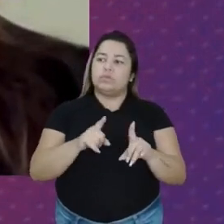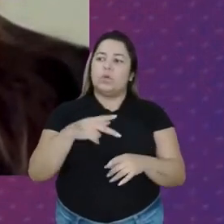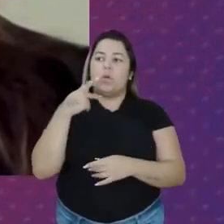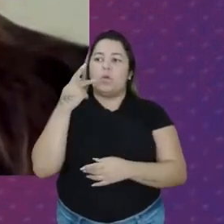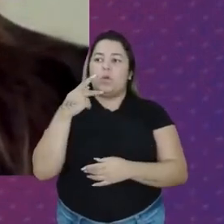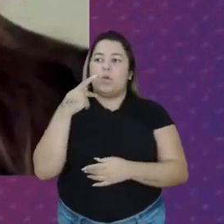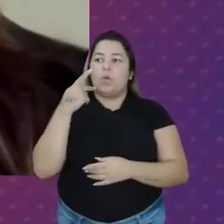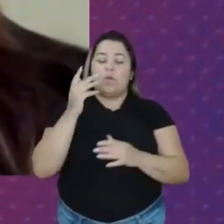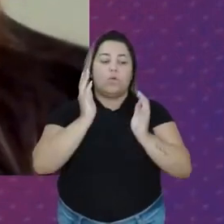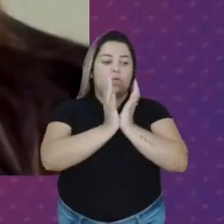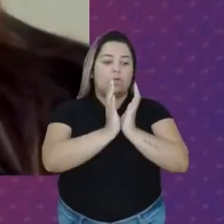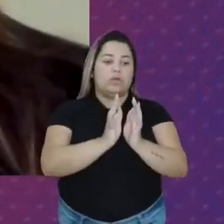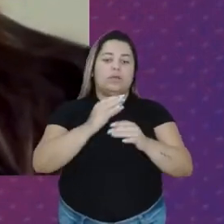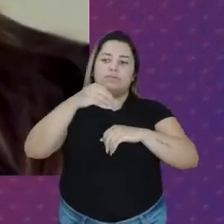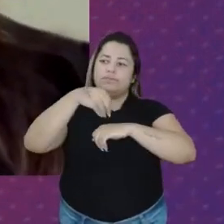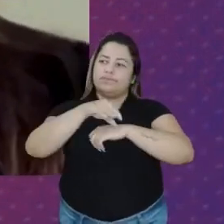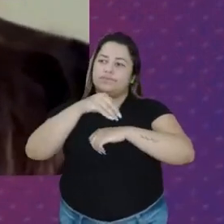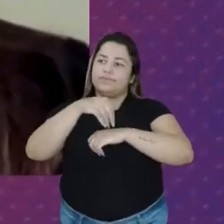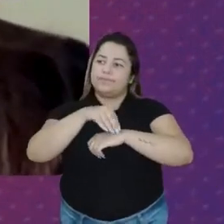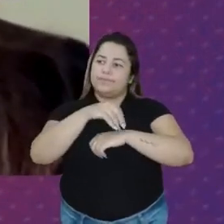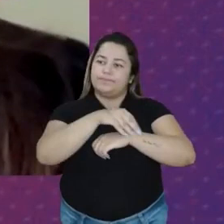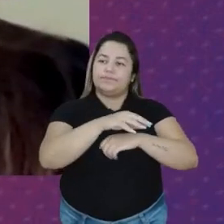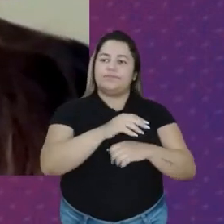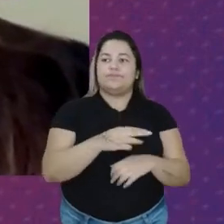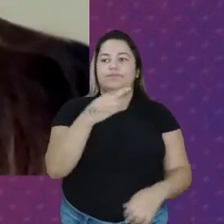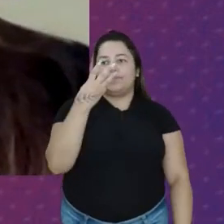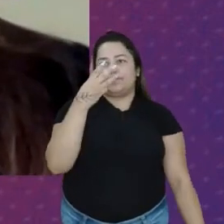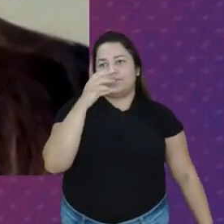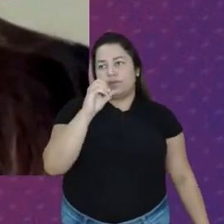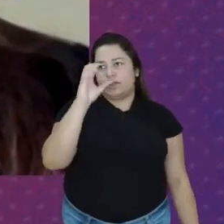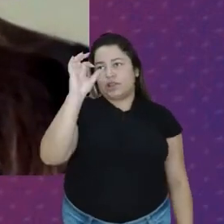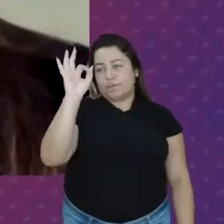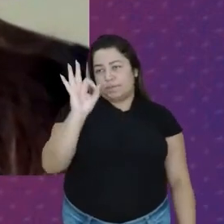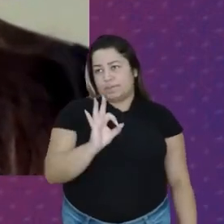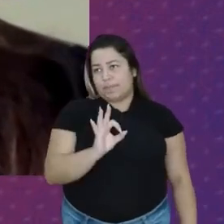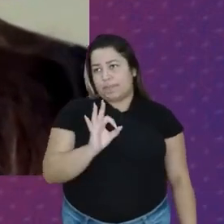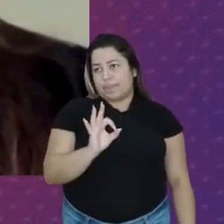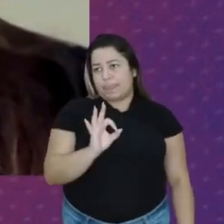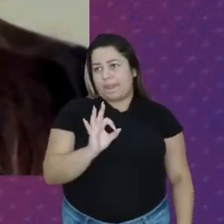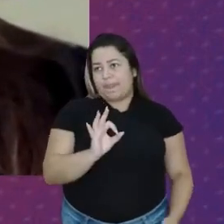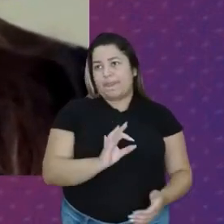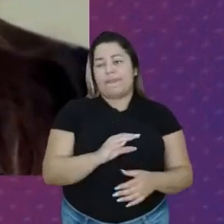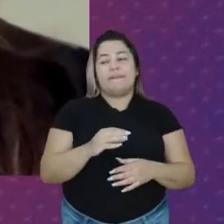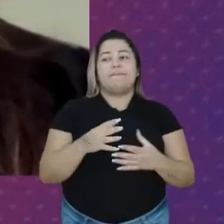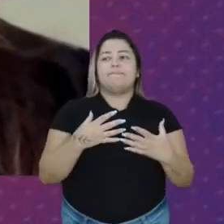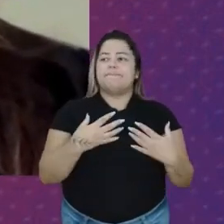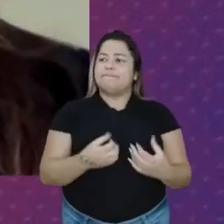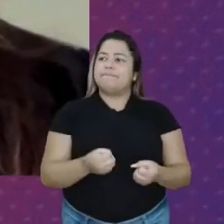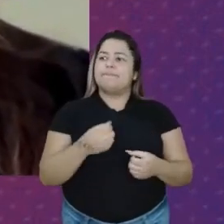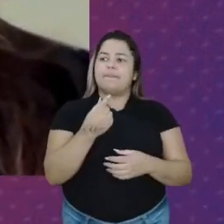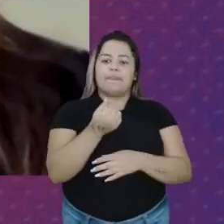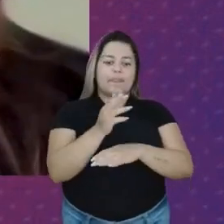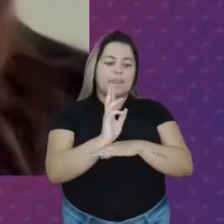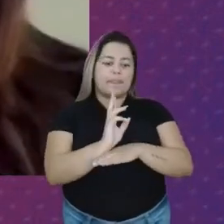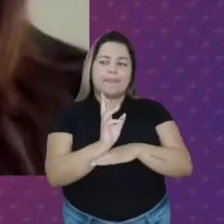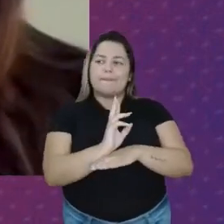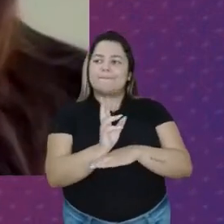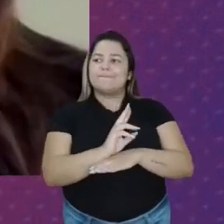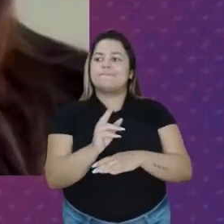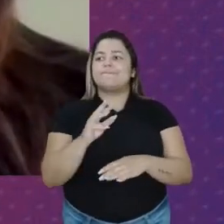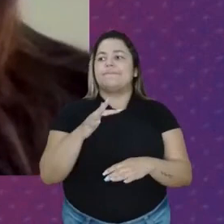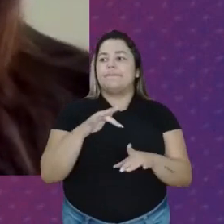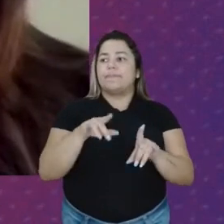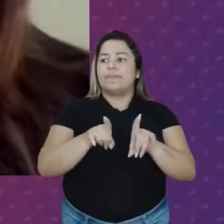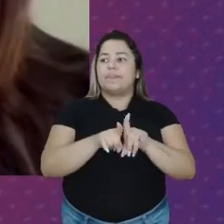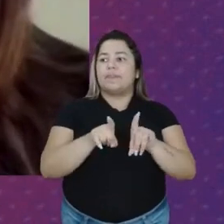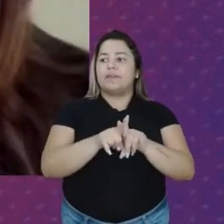são obrigados a repassar pelo menos 30% do que eles recebem de recursos para fundo partidário e